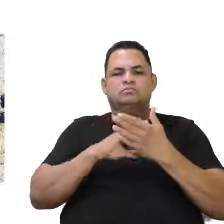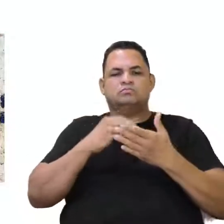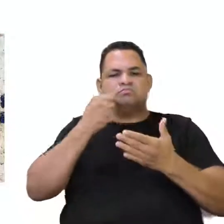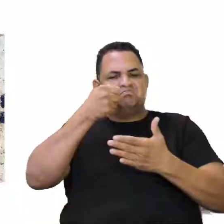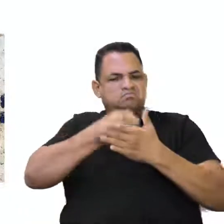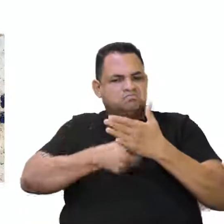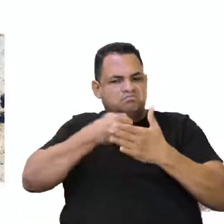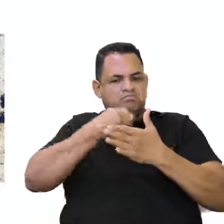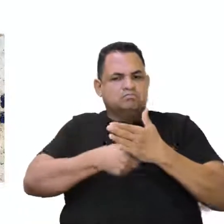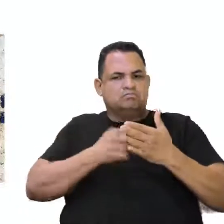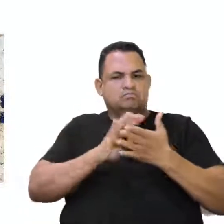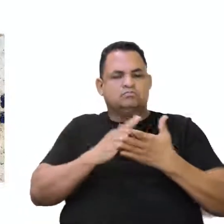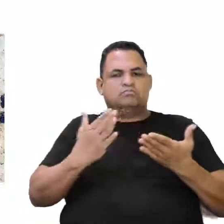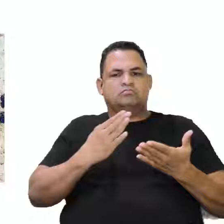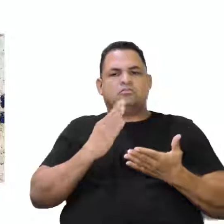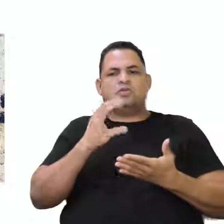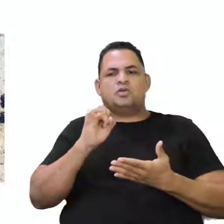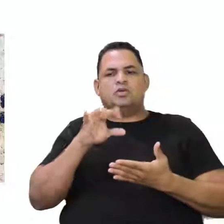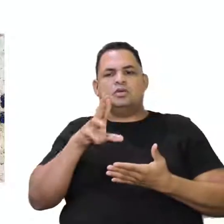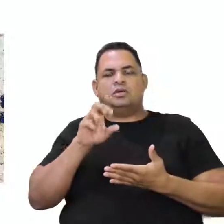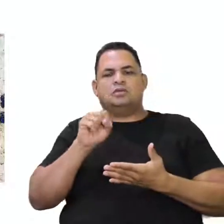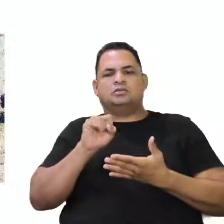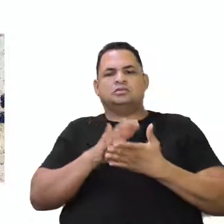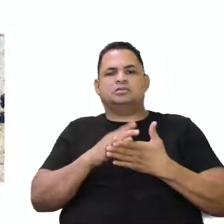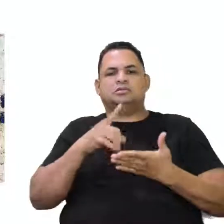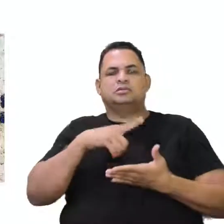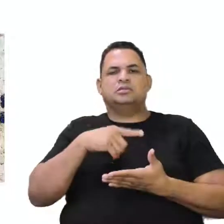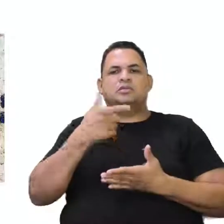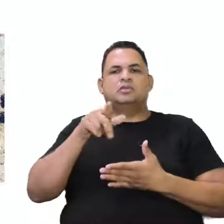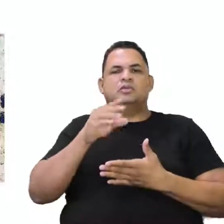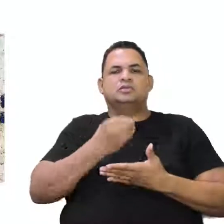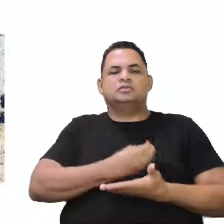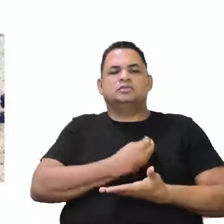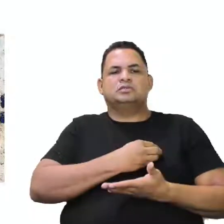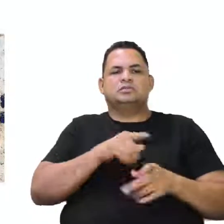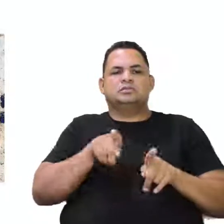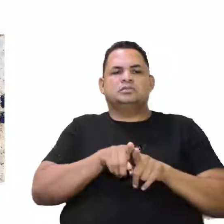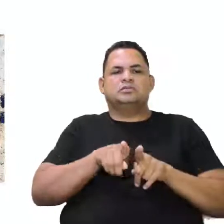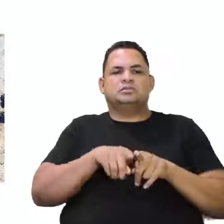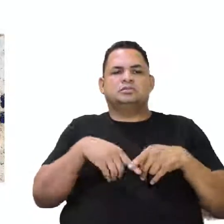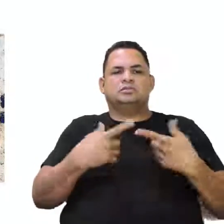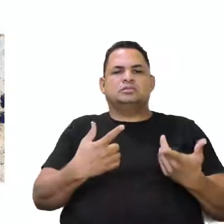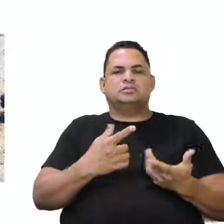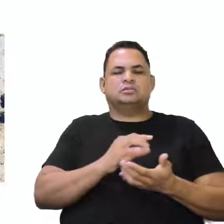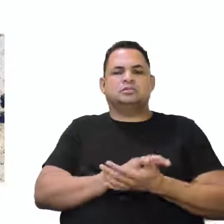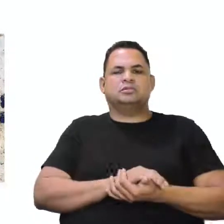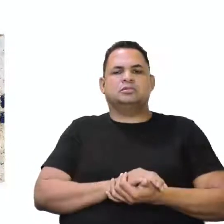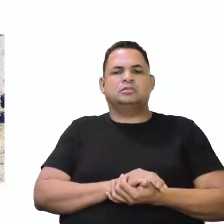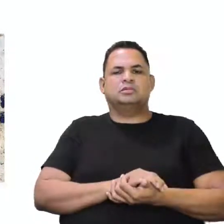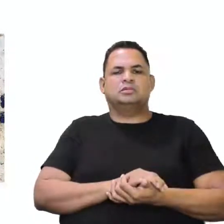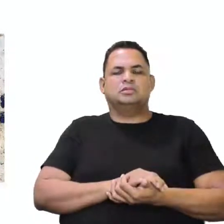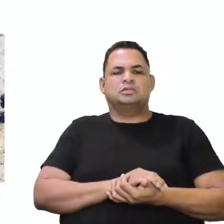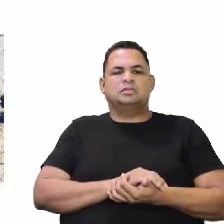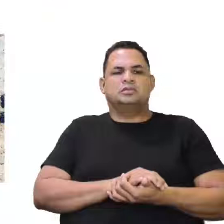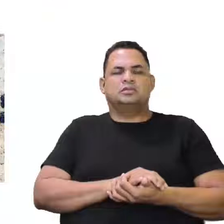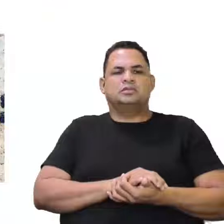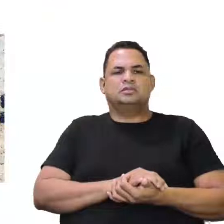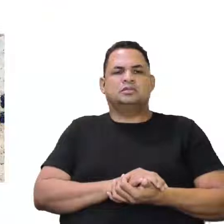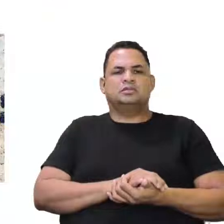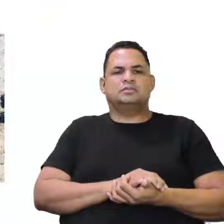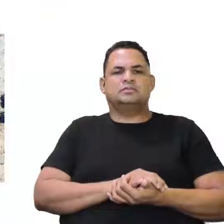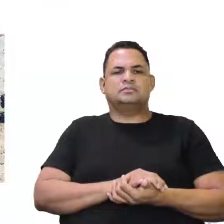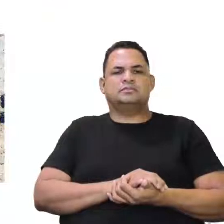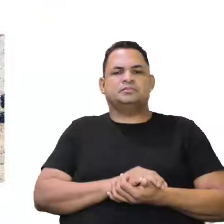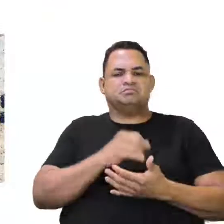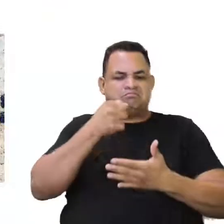dessa população, na verdade, de corais. E tem outras espécies então, de corais, então você vai ter uma comunidade mesmo. E aí